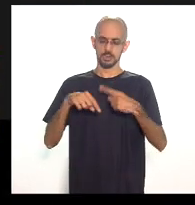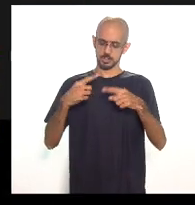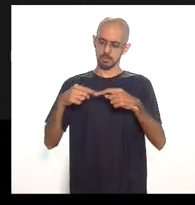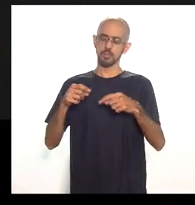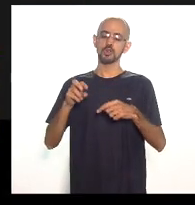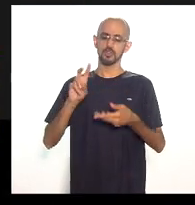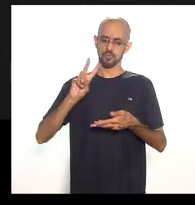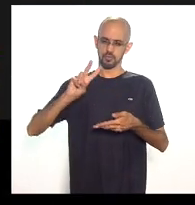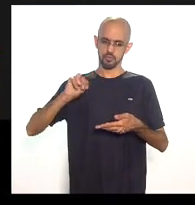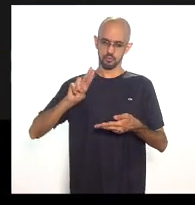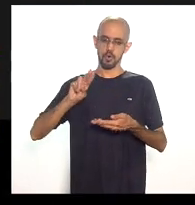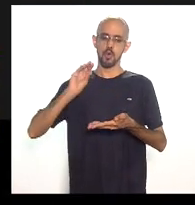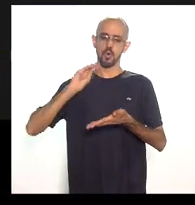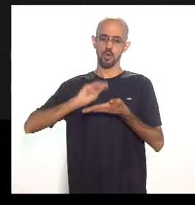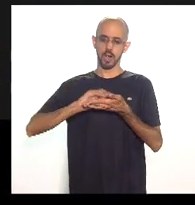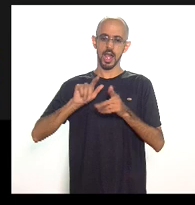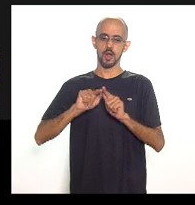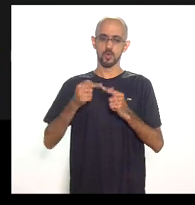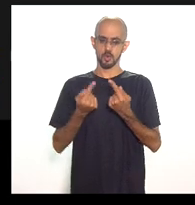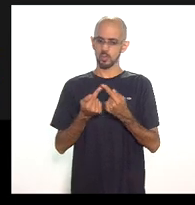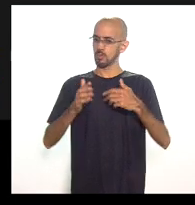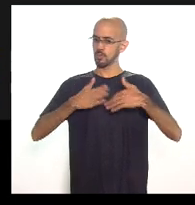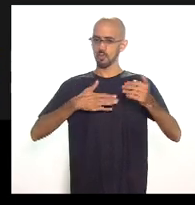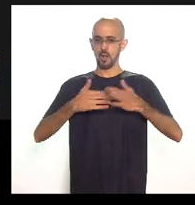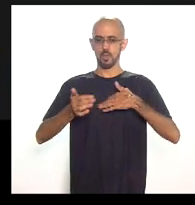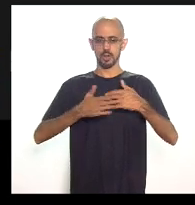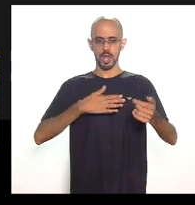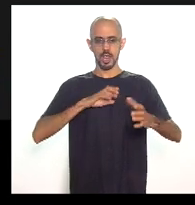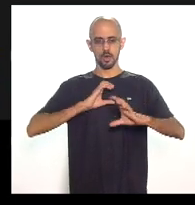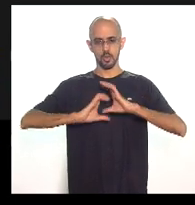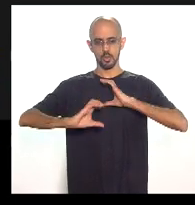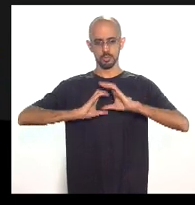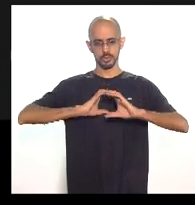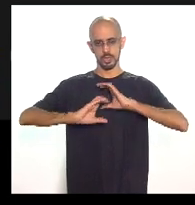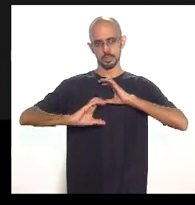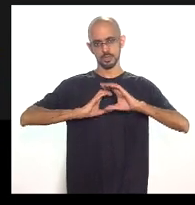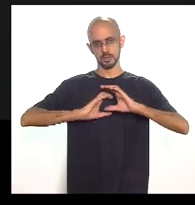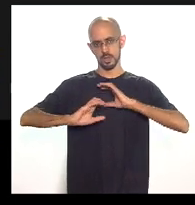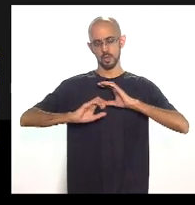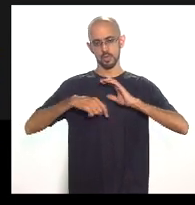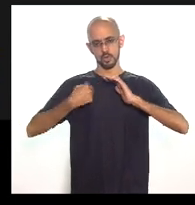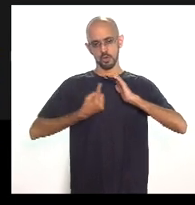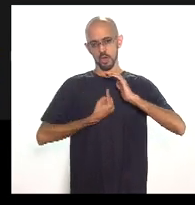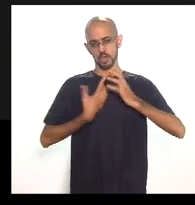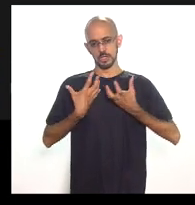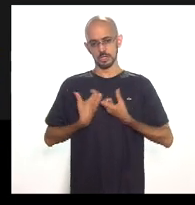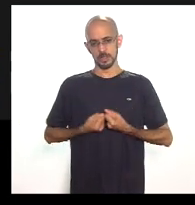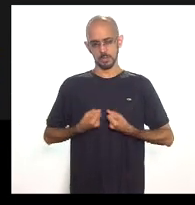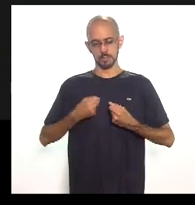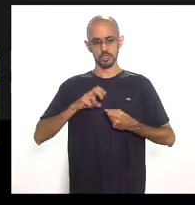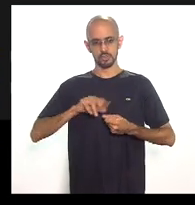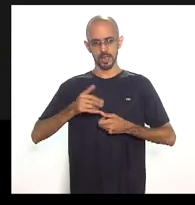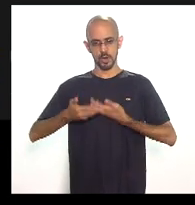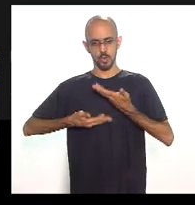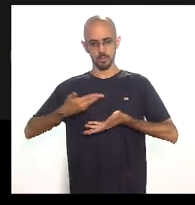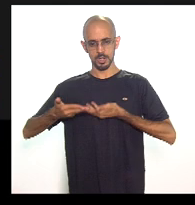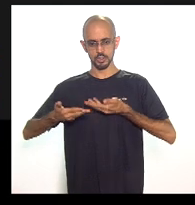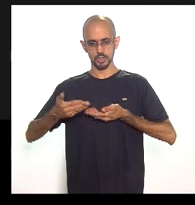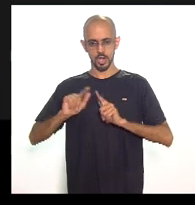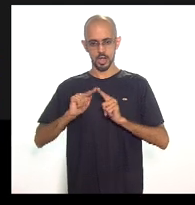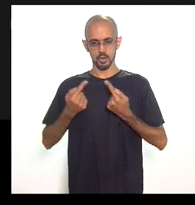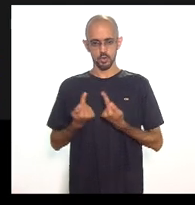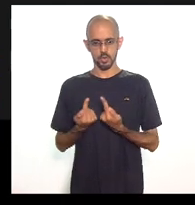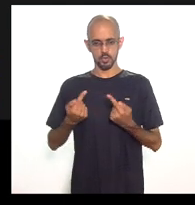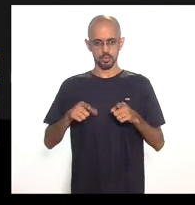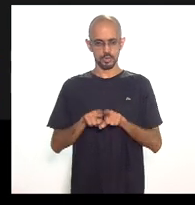para... toda e qualquer comunicação que nós recebermos, vai ser compartilhada no grupo com